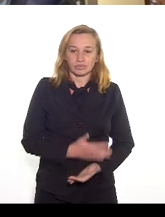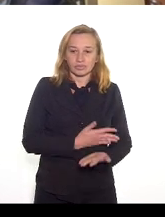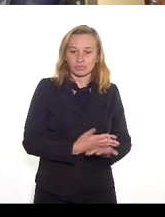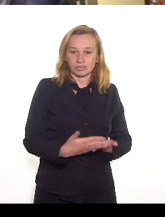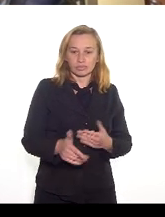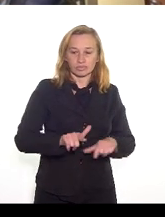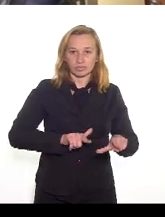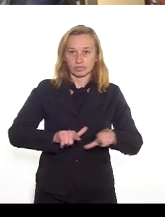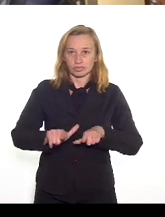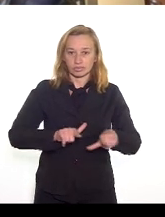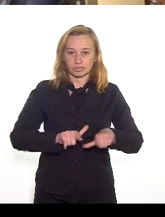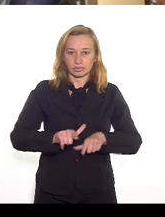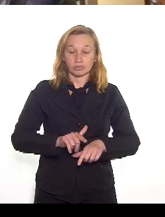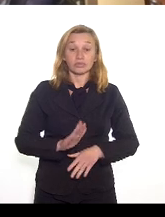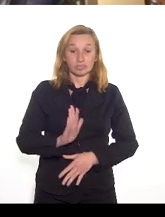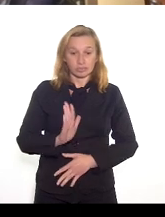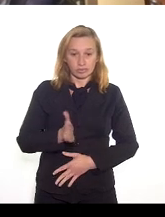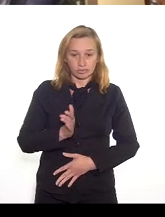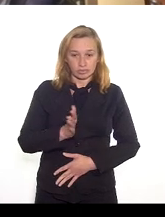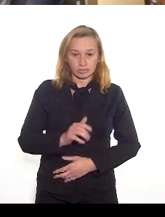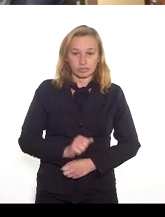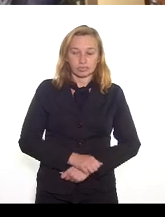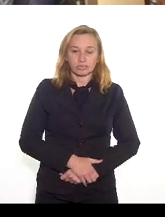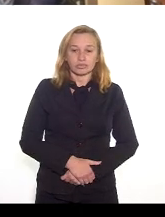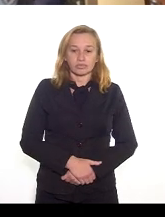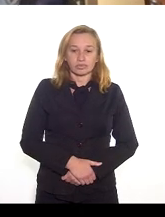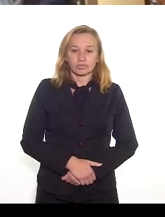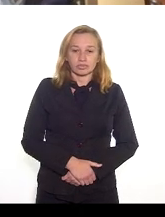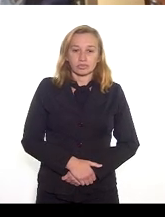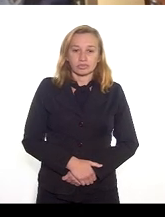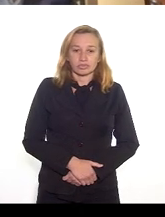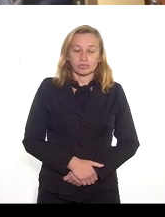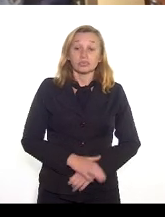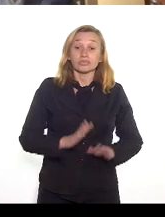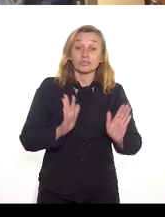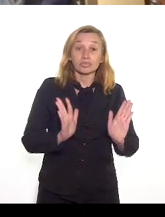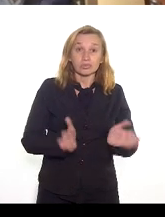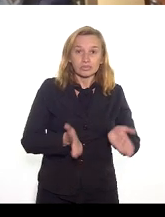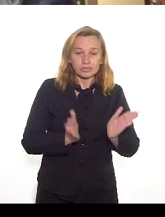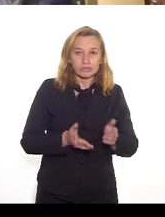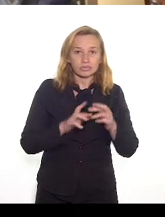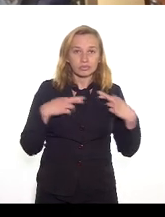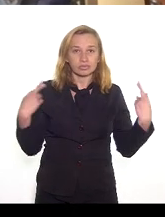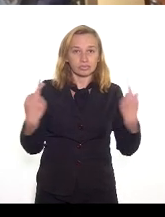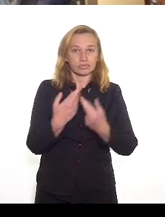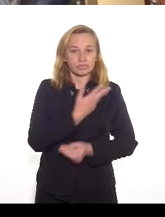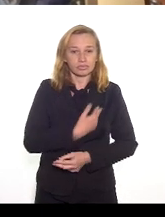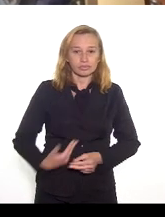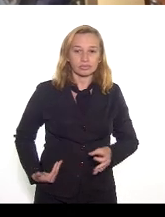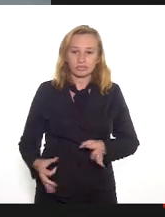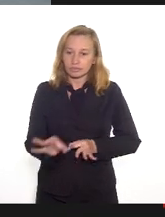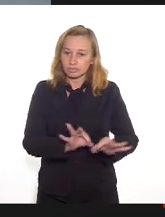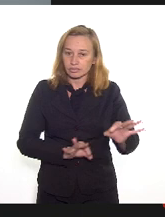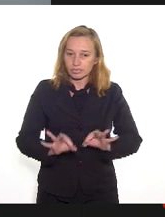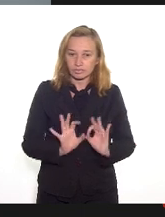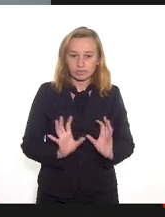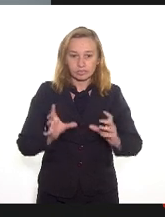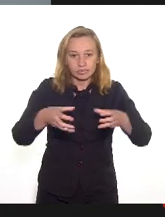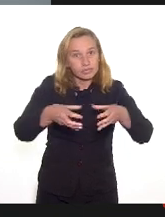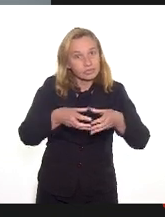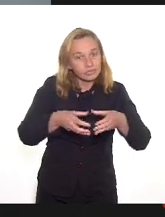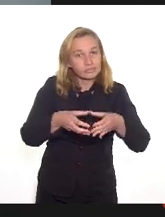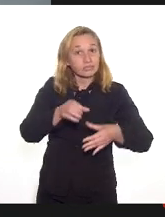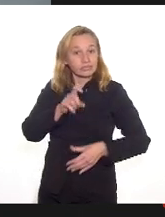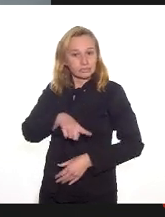os trabalhos. Já estamos. Nós, hoje é uma audiência pública organizada em conjunto,